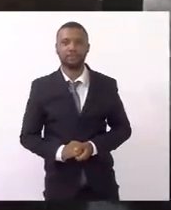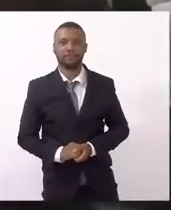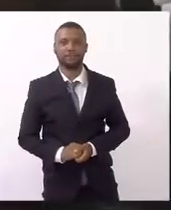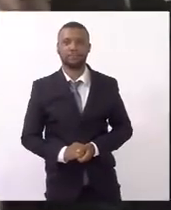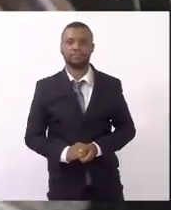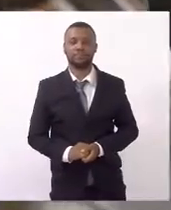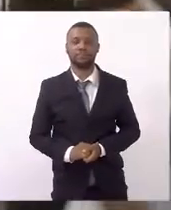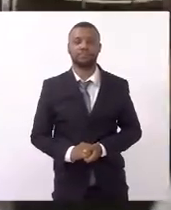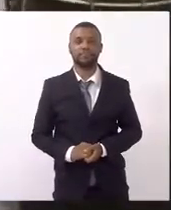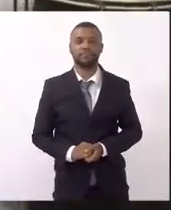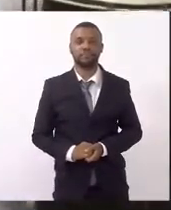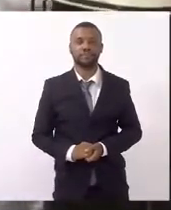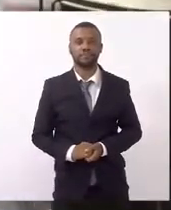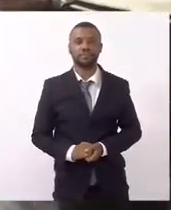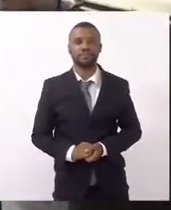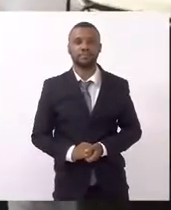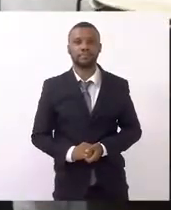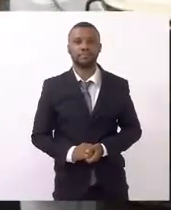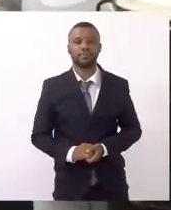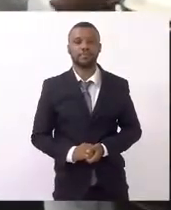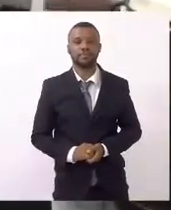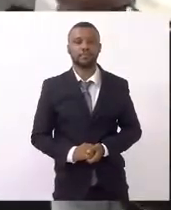E aí